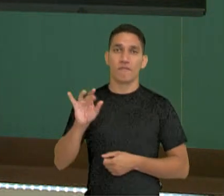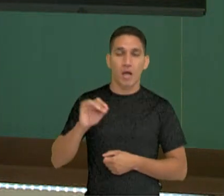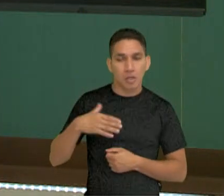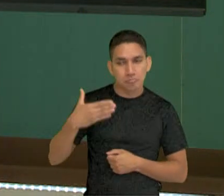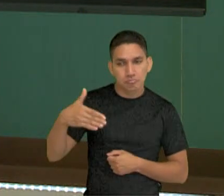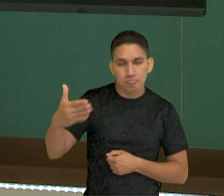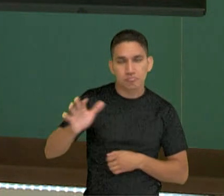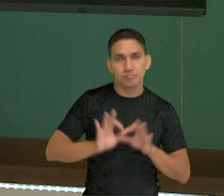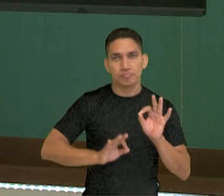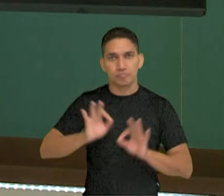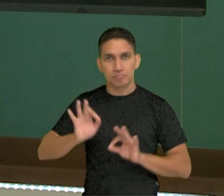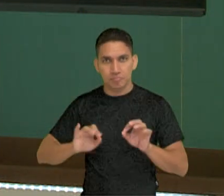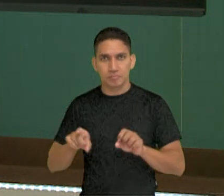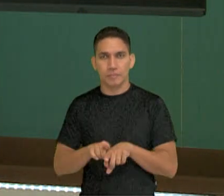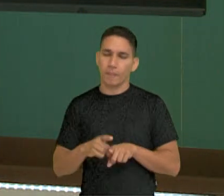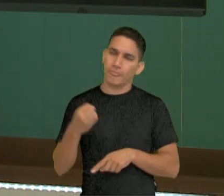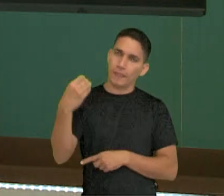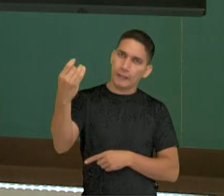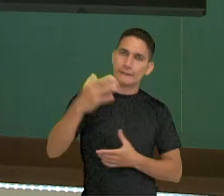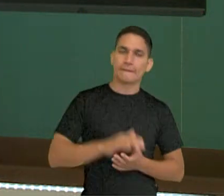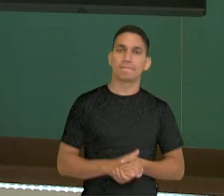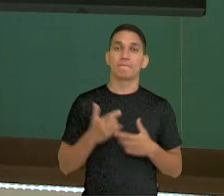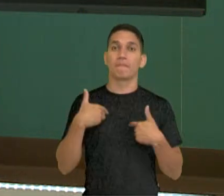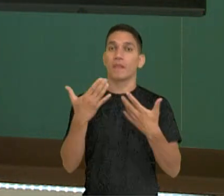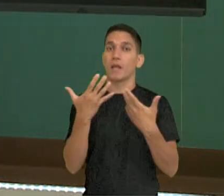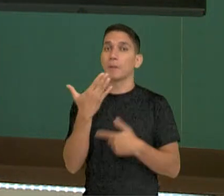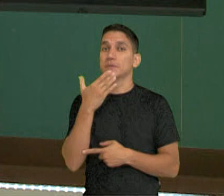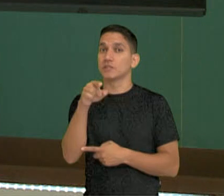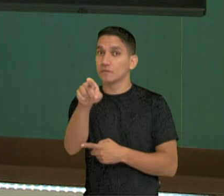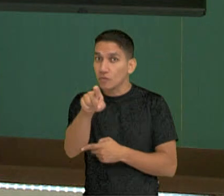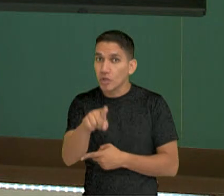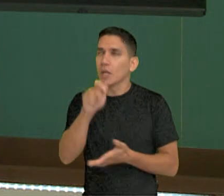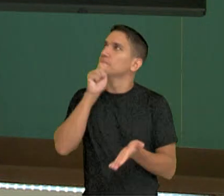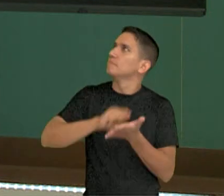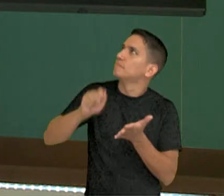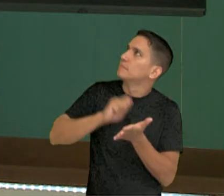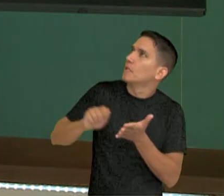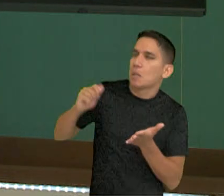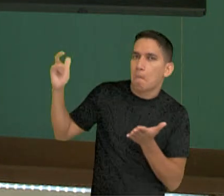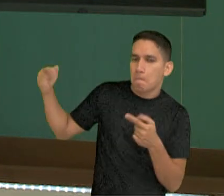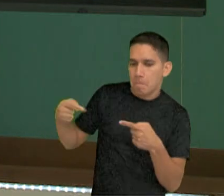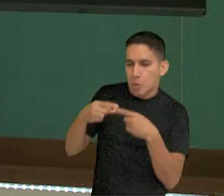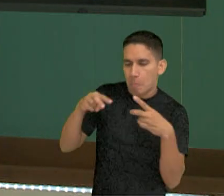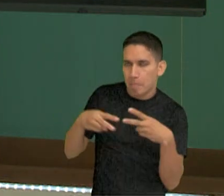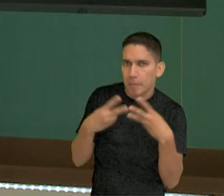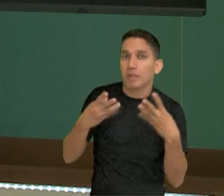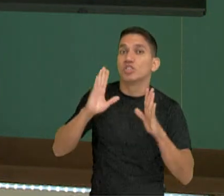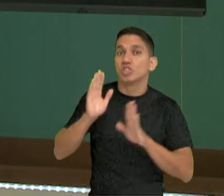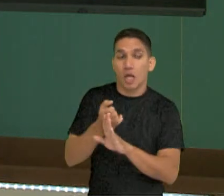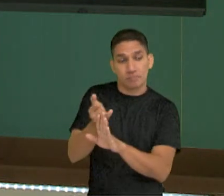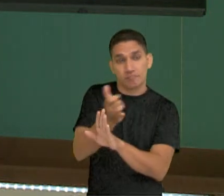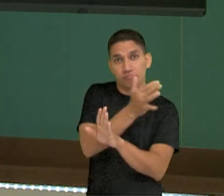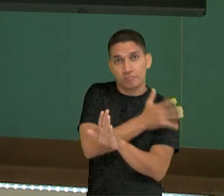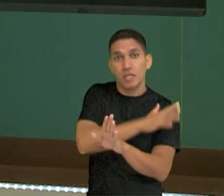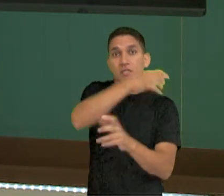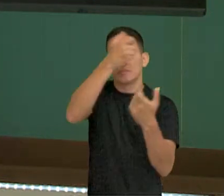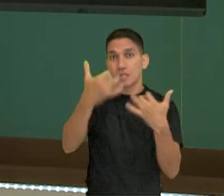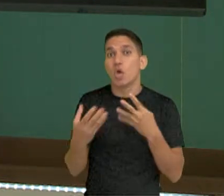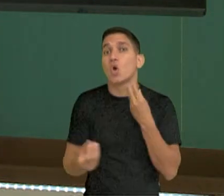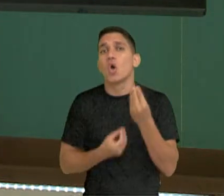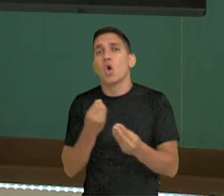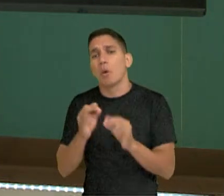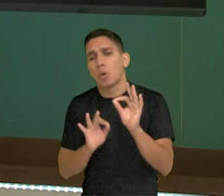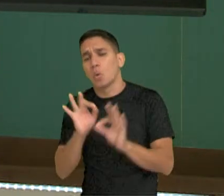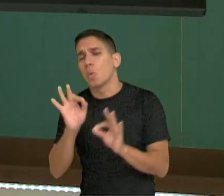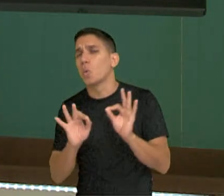ali de planejamento dessa viagem. Então eu gostaria que vocês agora anotassem lá, com os conhecimentos que a gente já falou, como é que ficaria